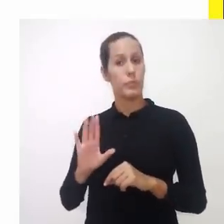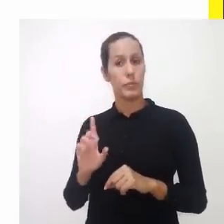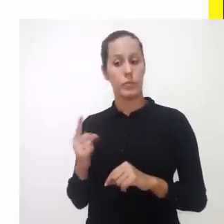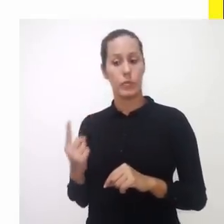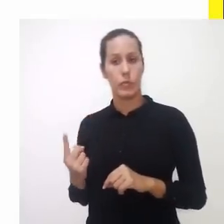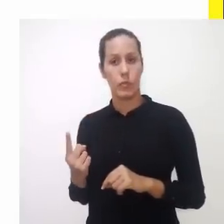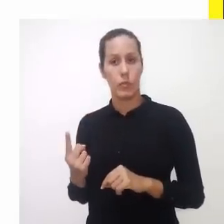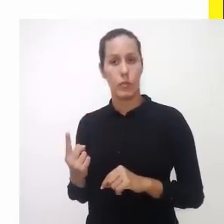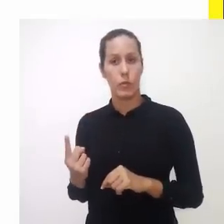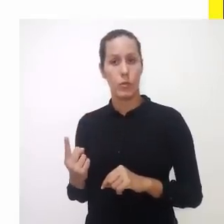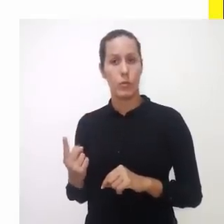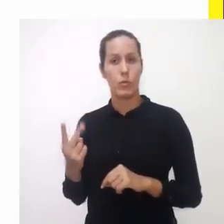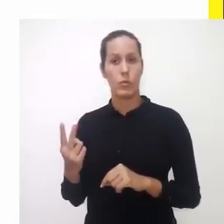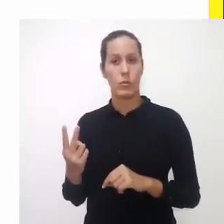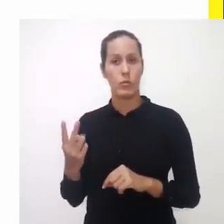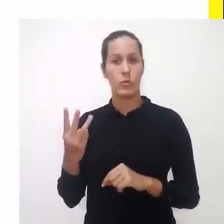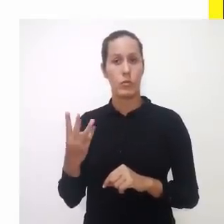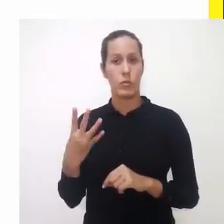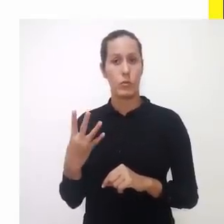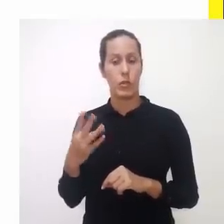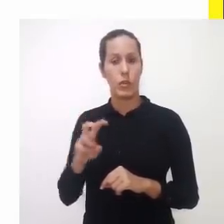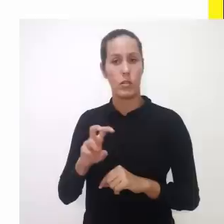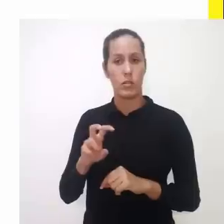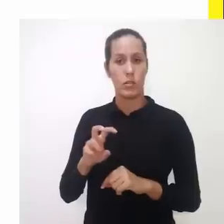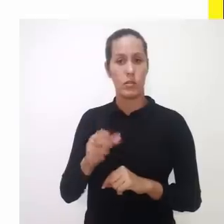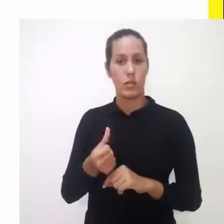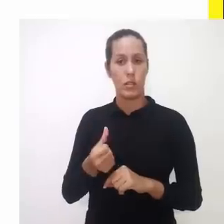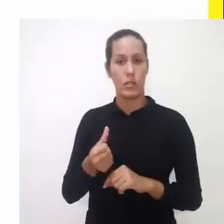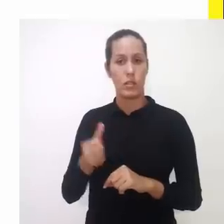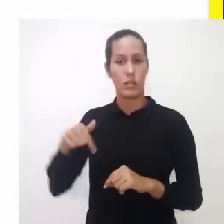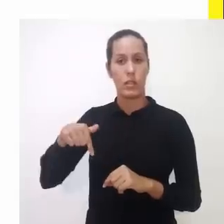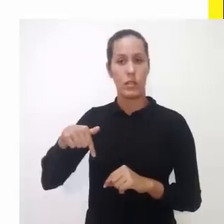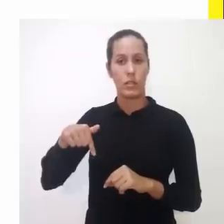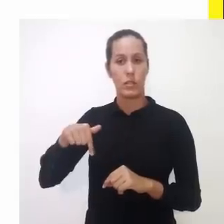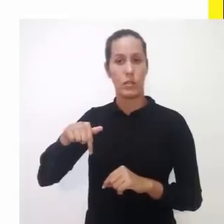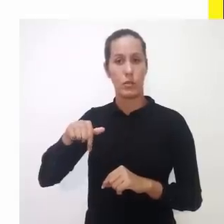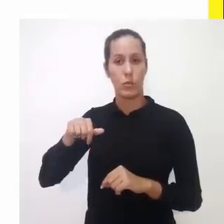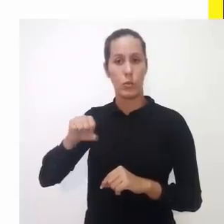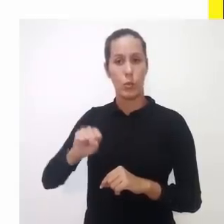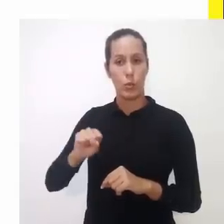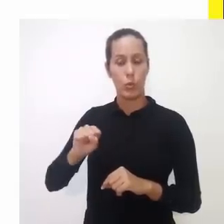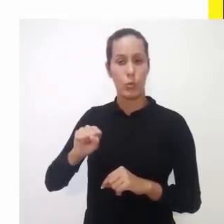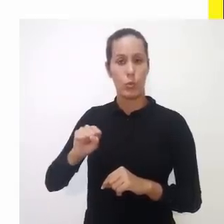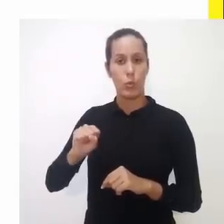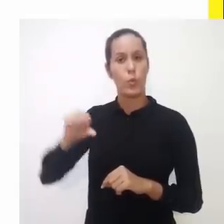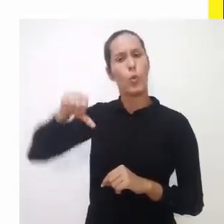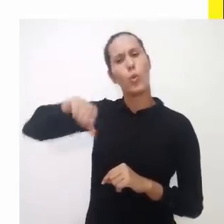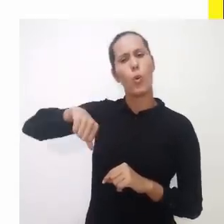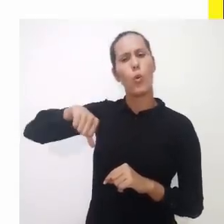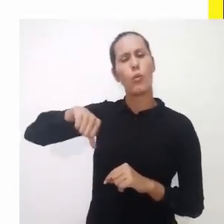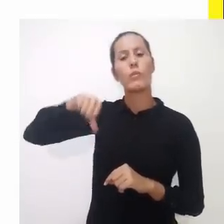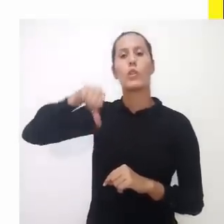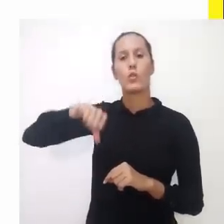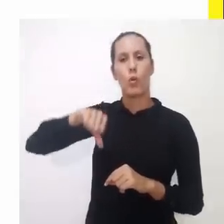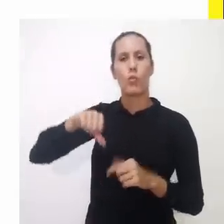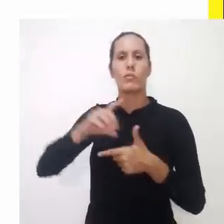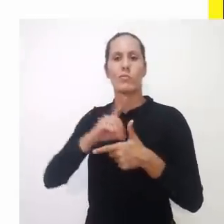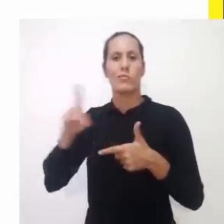Ó, uma diagonal, 2, 3, 4, 5, 6, 7, 8,